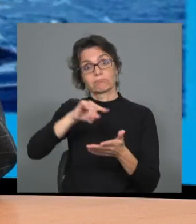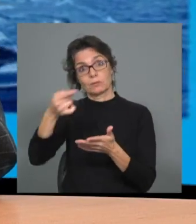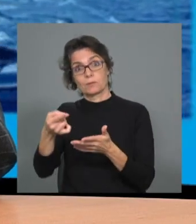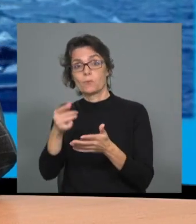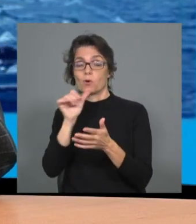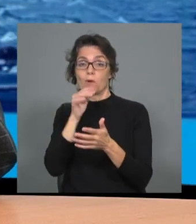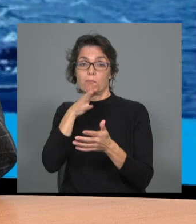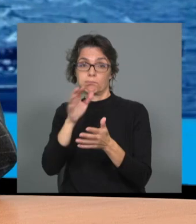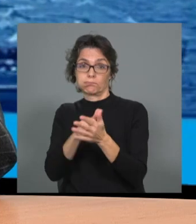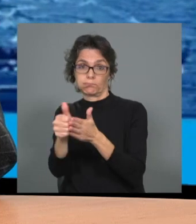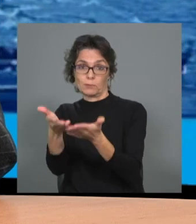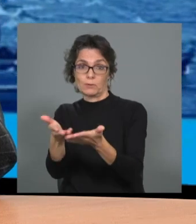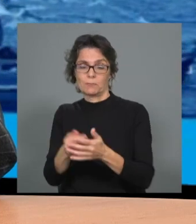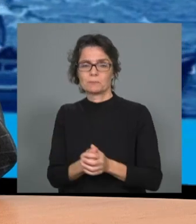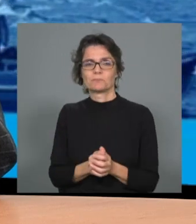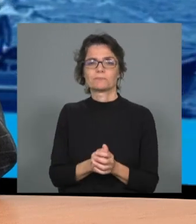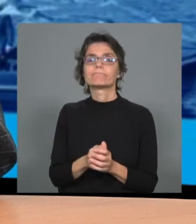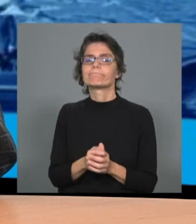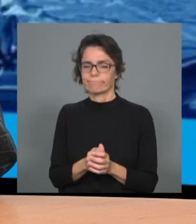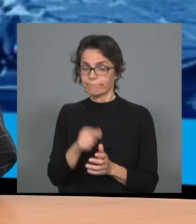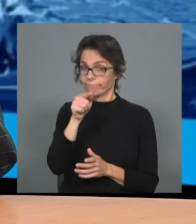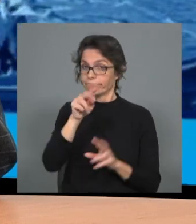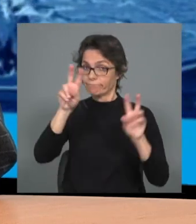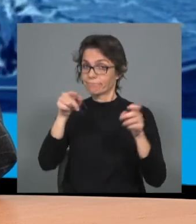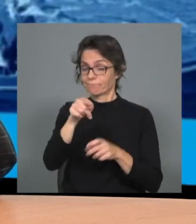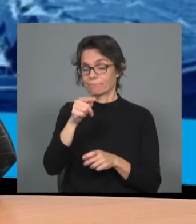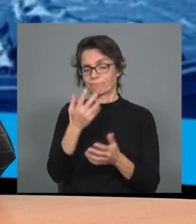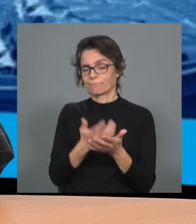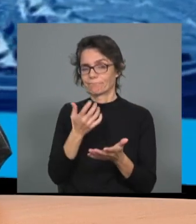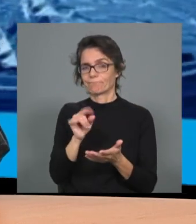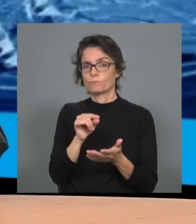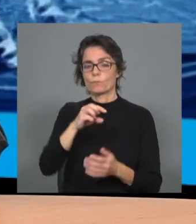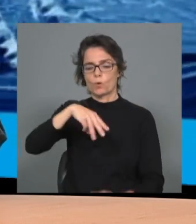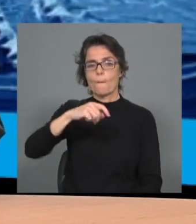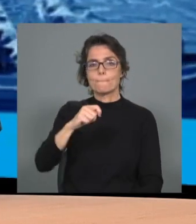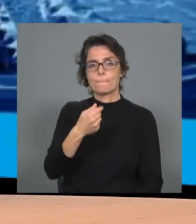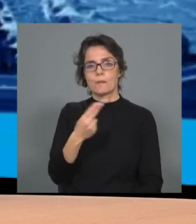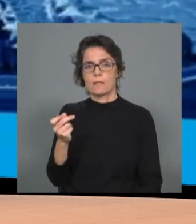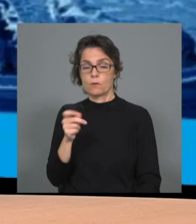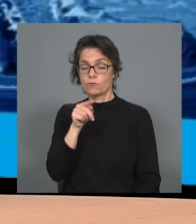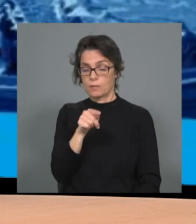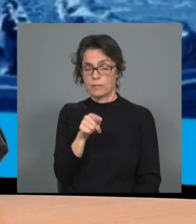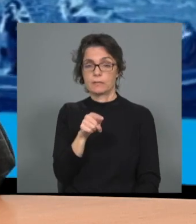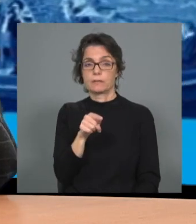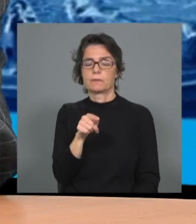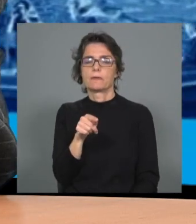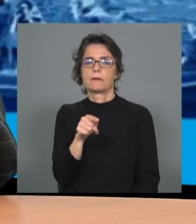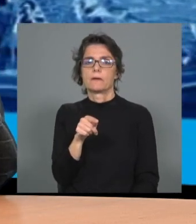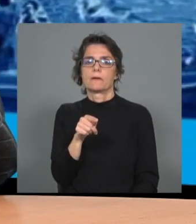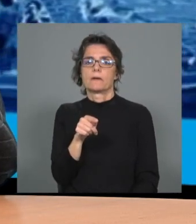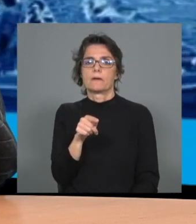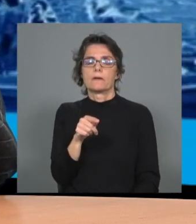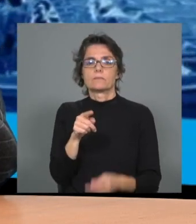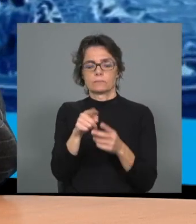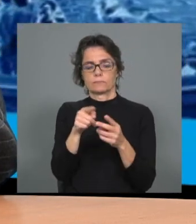tem 3 elementos fundamentais que o diferenciam. Mateus, o evangelista e principalmente o Evangelho. 3